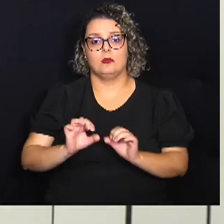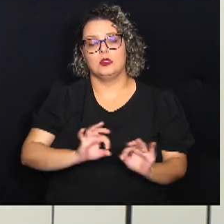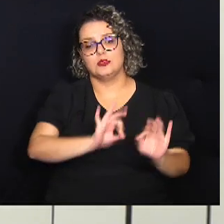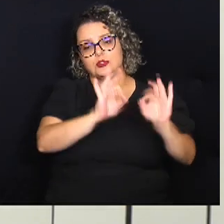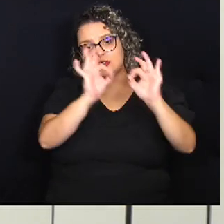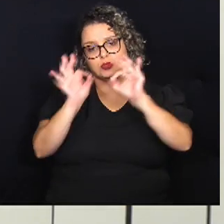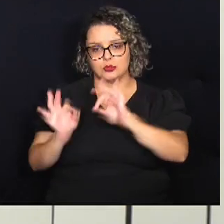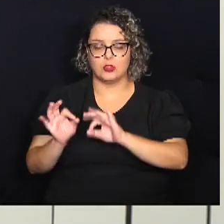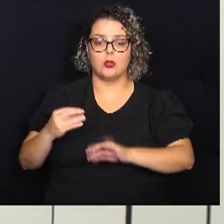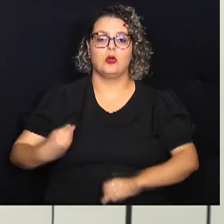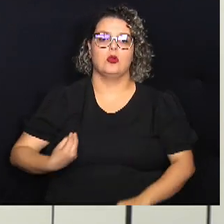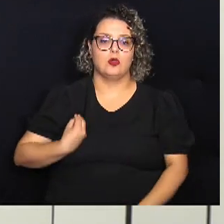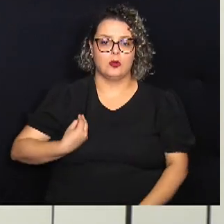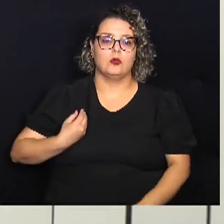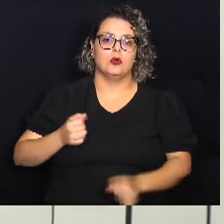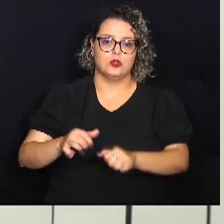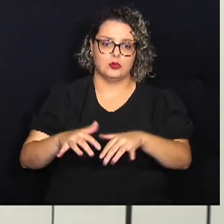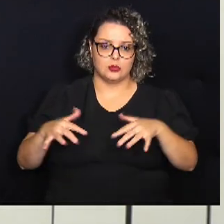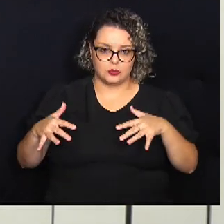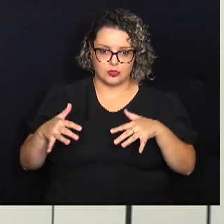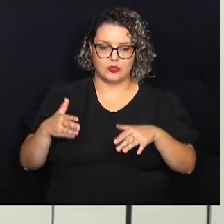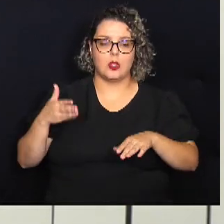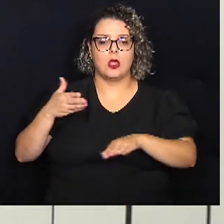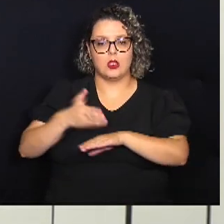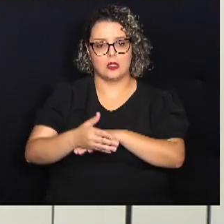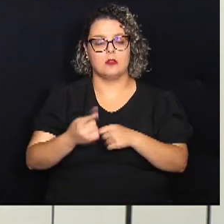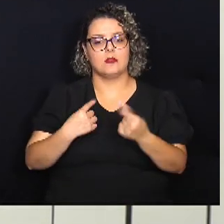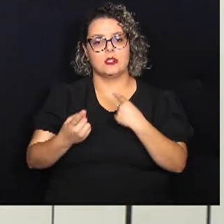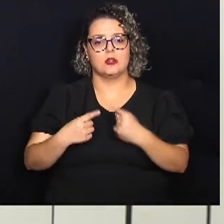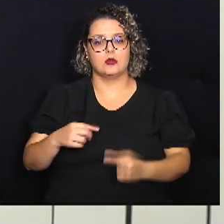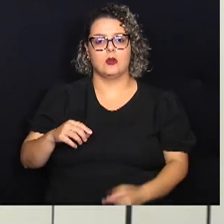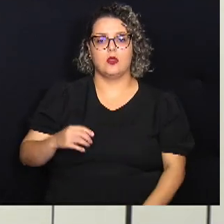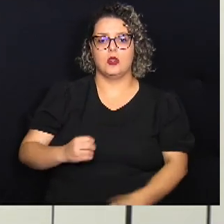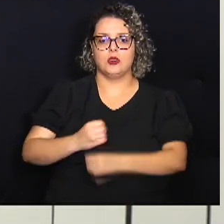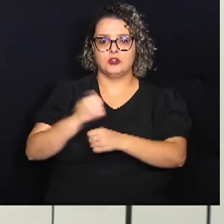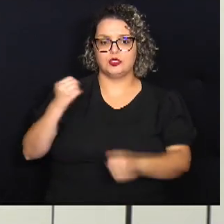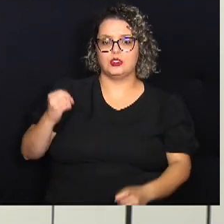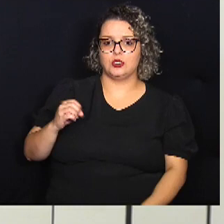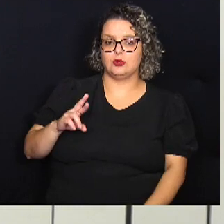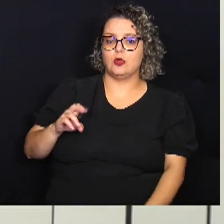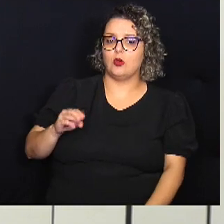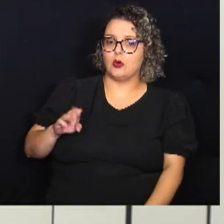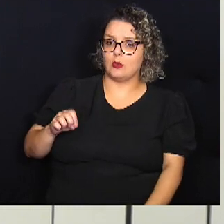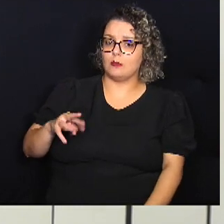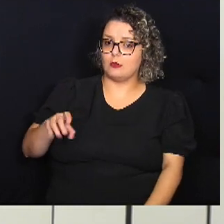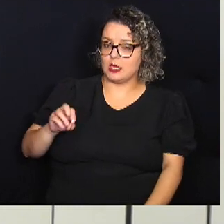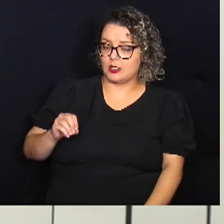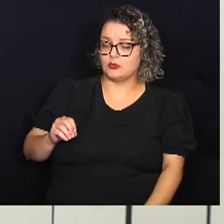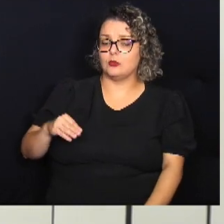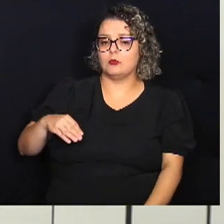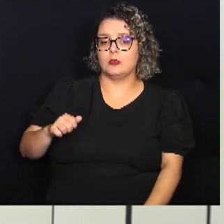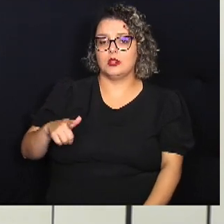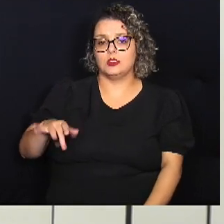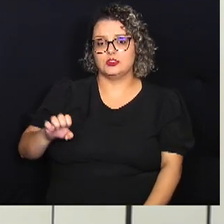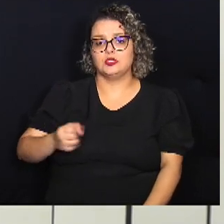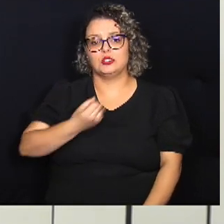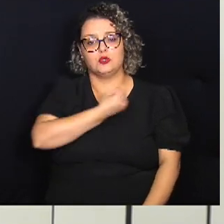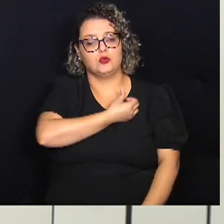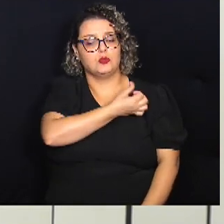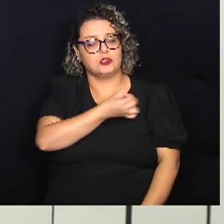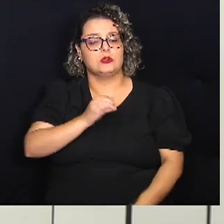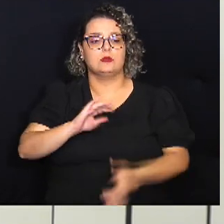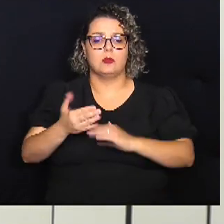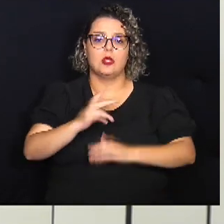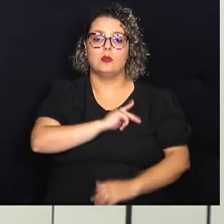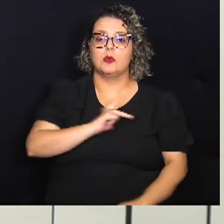acompanhada pessoalmente no plenário, com a entrada pela Avenida Engenheiro Roberto Mange, número 66, no bairro Ponte Preta. Ou se você não